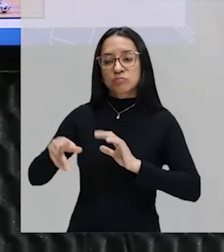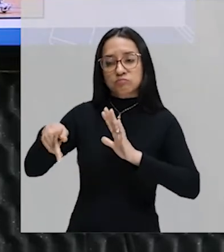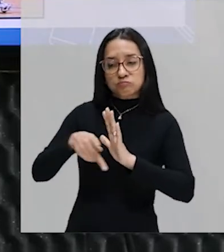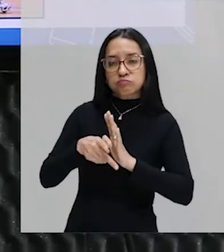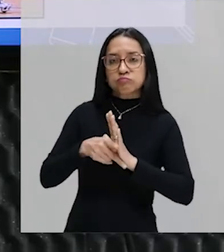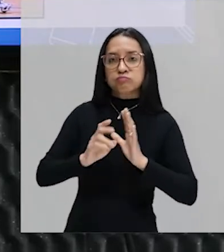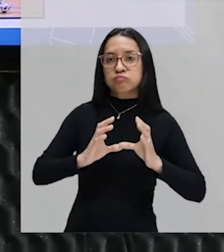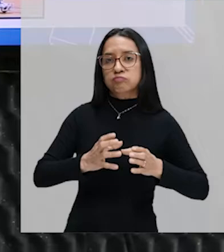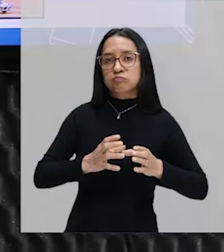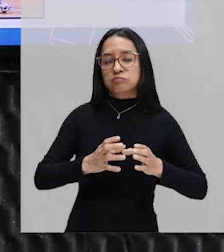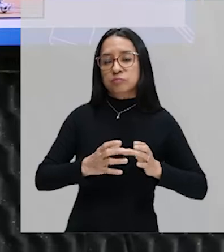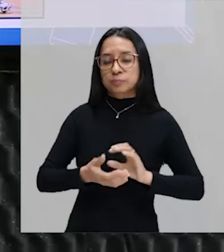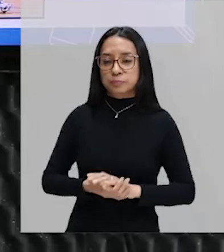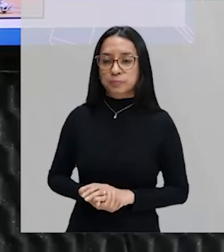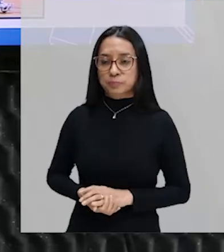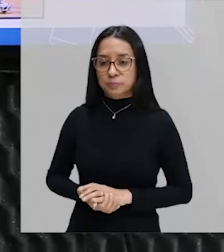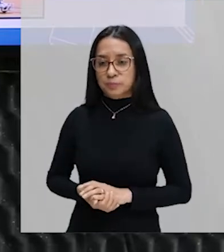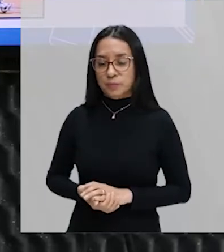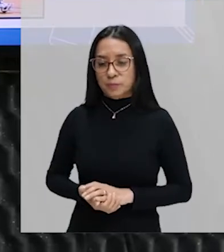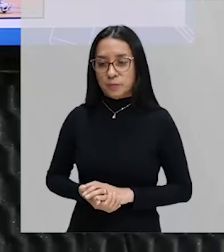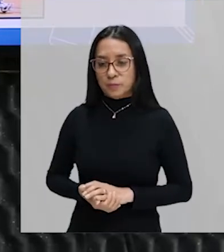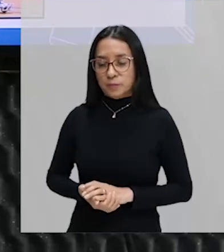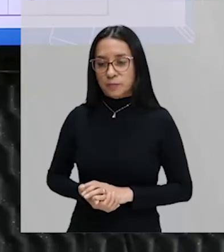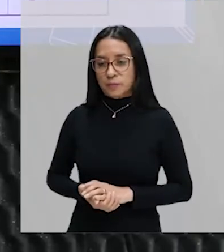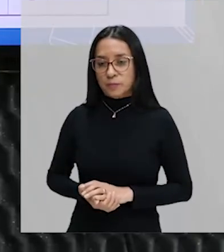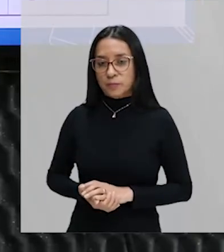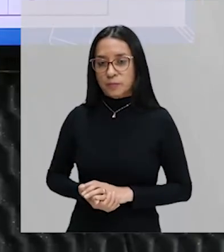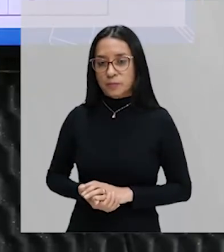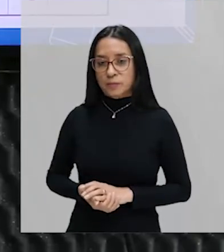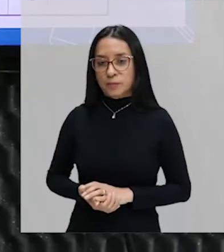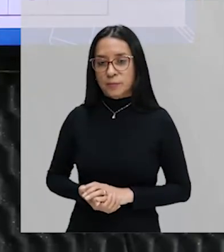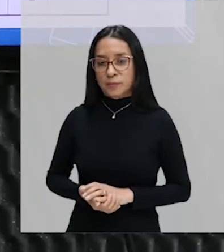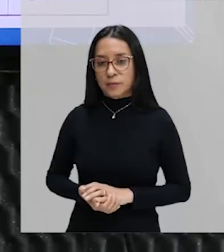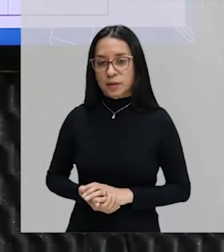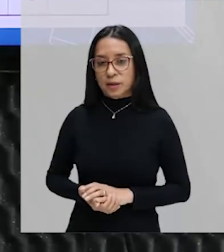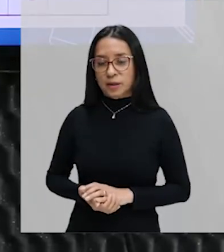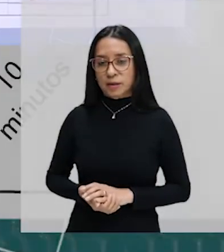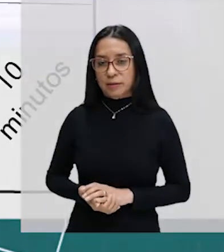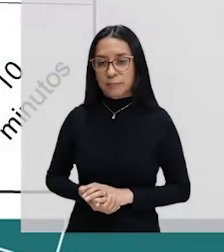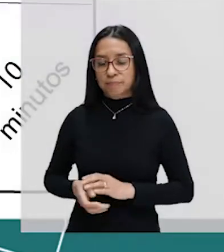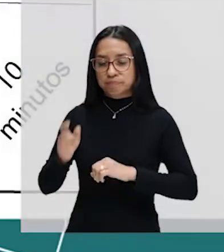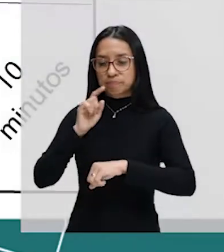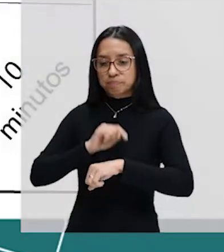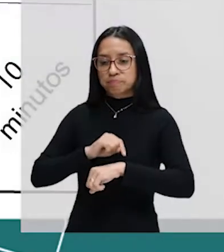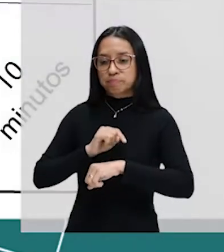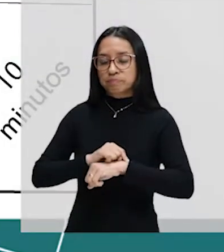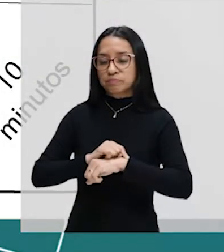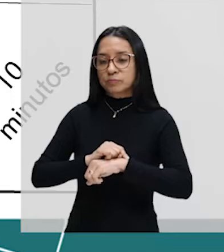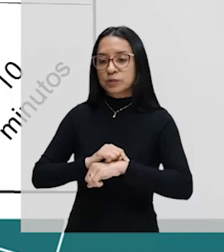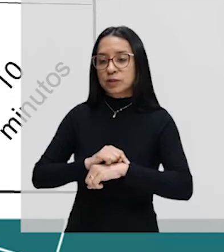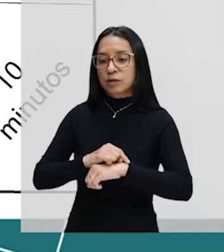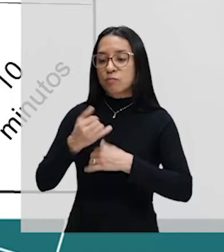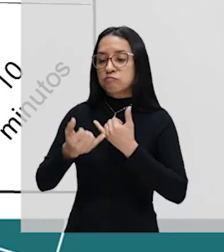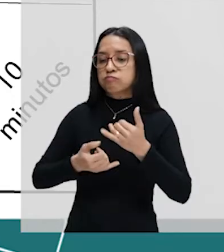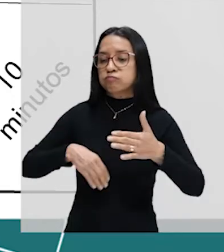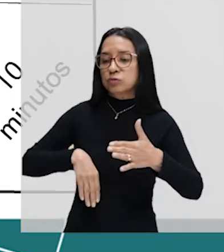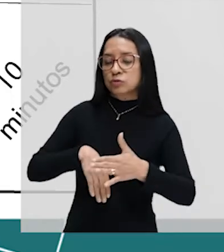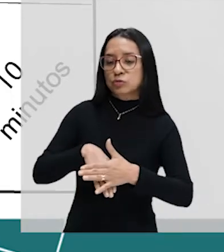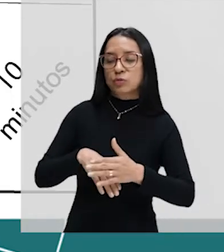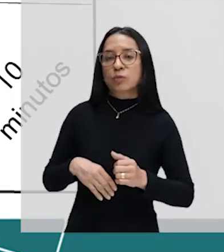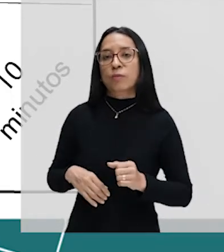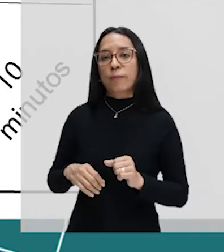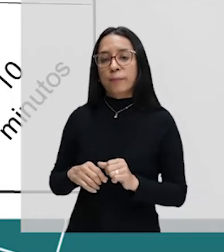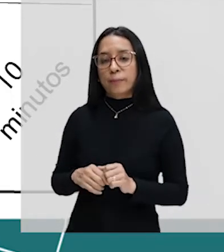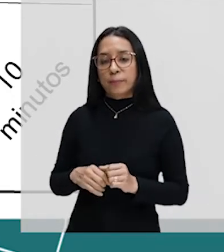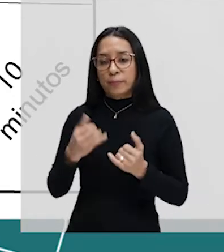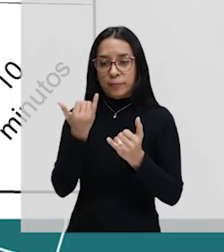bate de novo. E assim o jogo vai fluindo. E o tempo de jogo? O tempo de jogo é bem